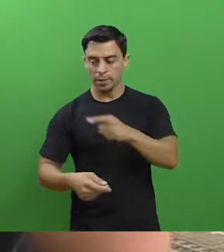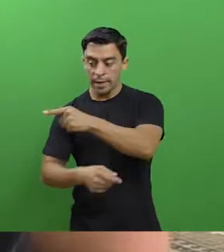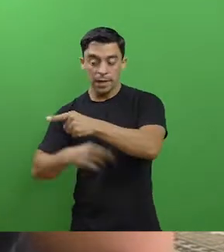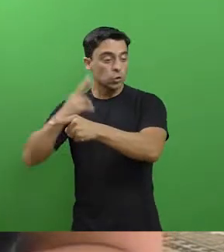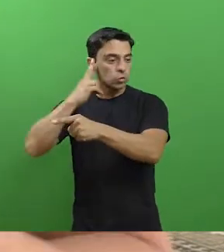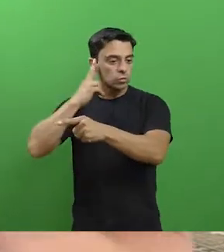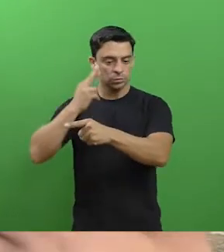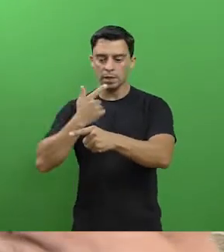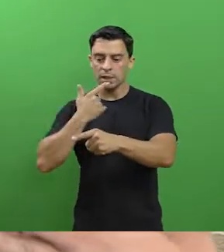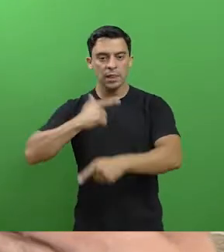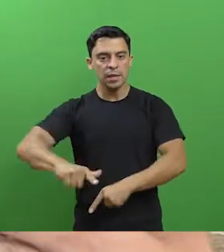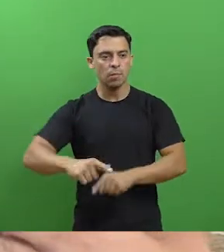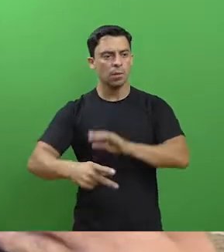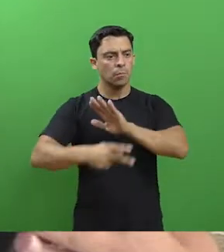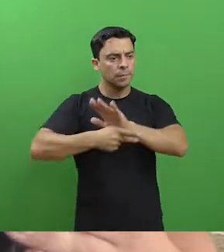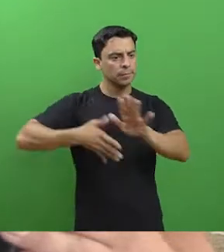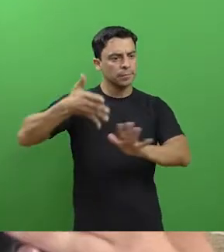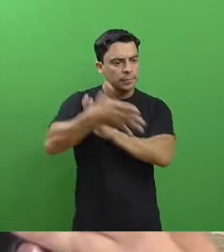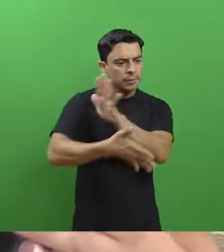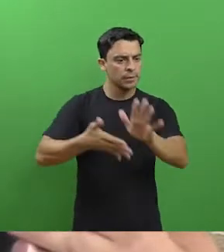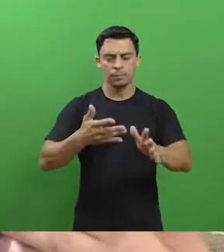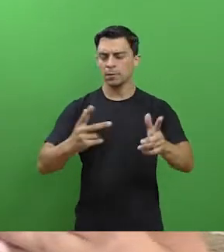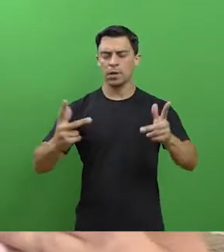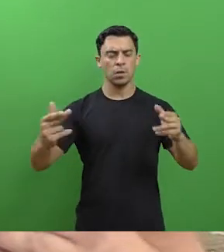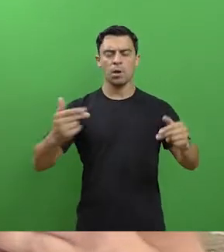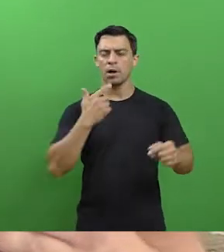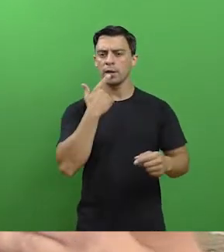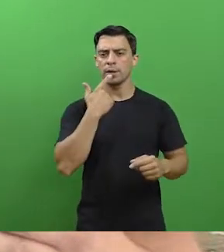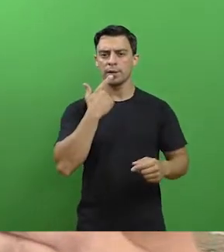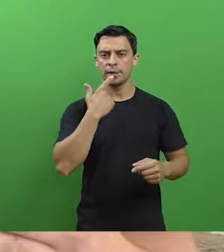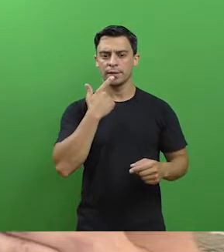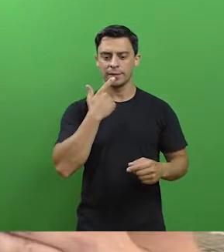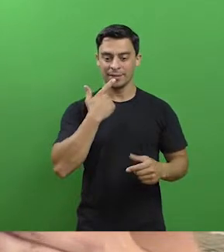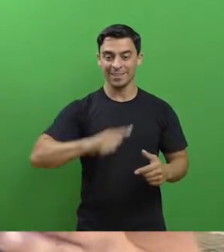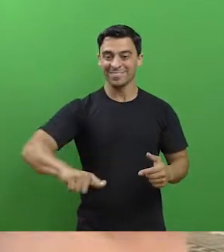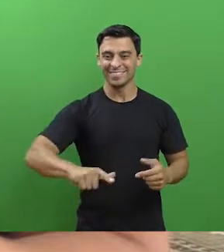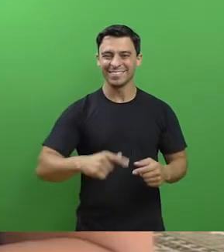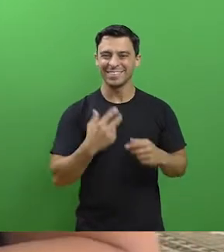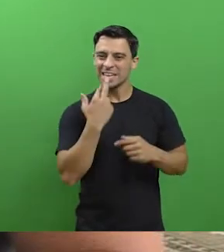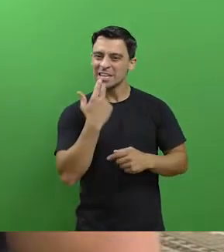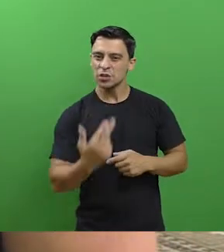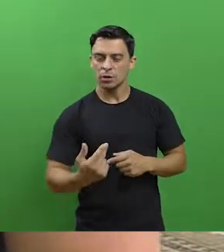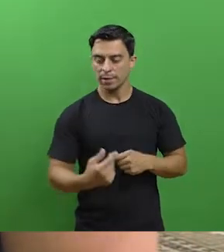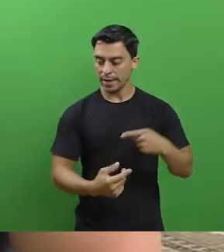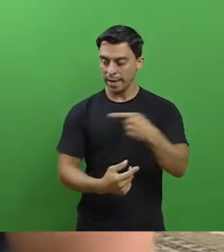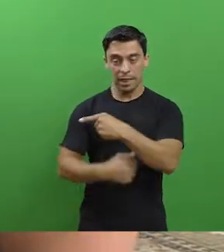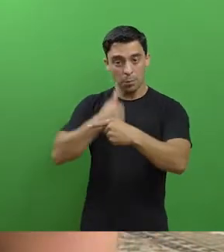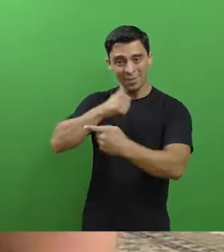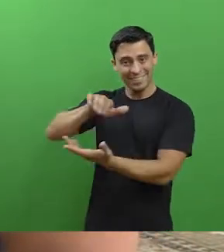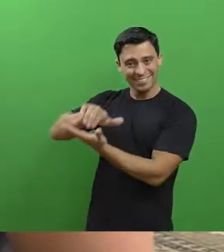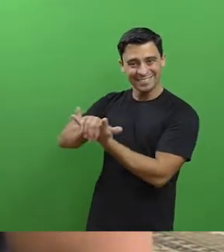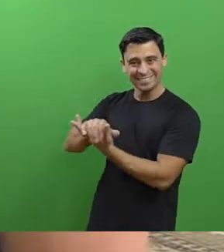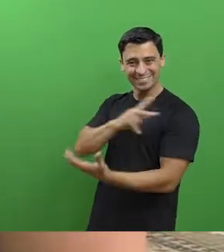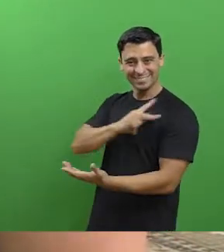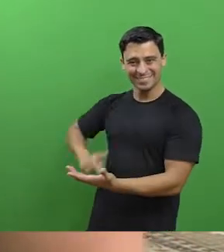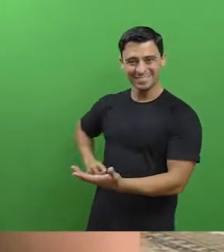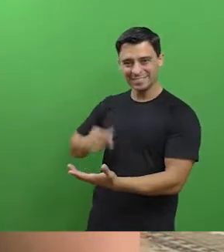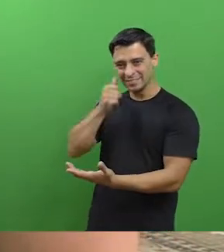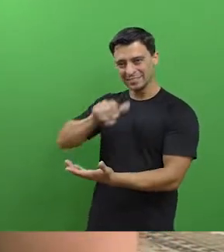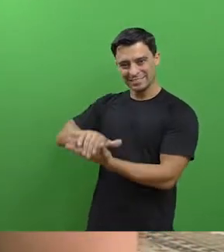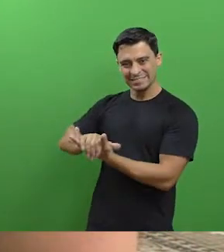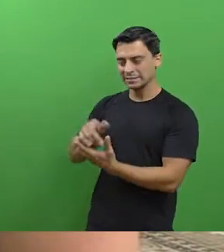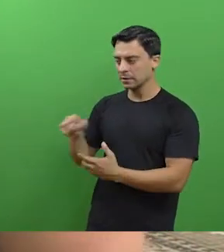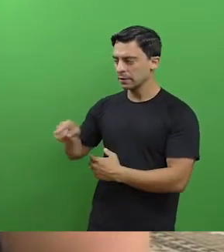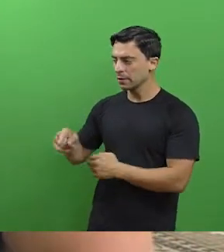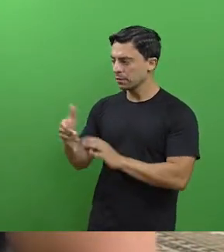idioma. Embora a língua principal dela, a primeira língua nativa dela é o português, né? Ela fez o discurso dela